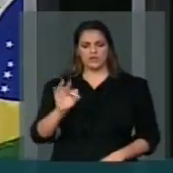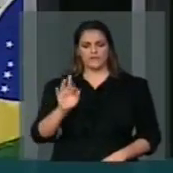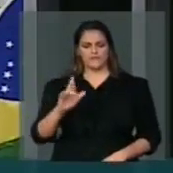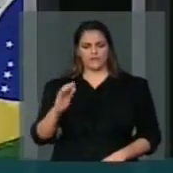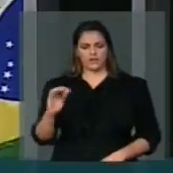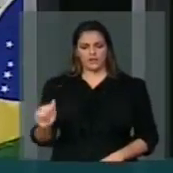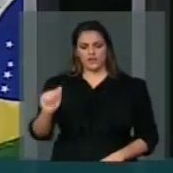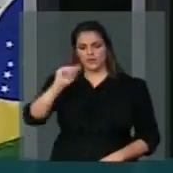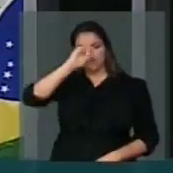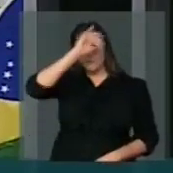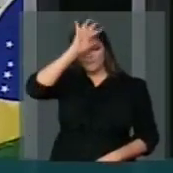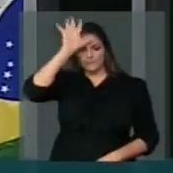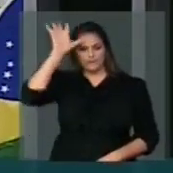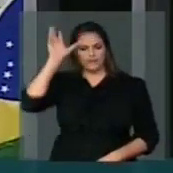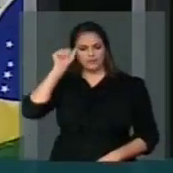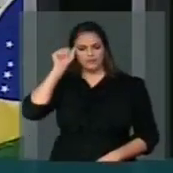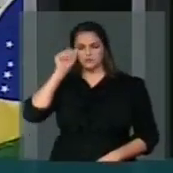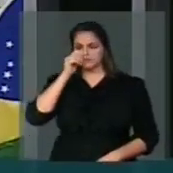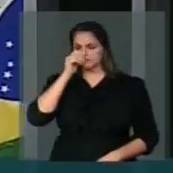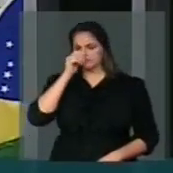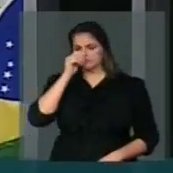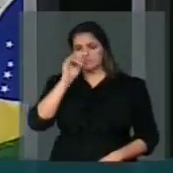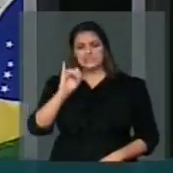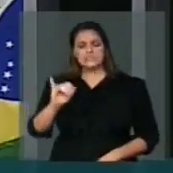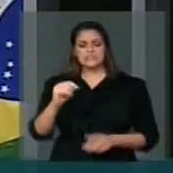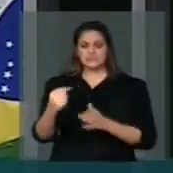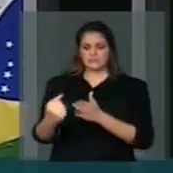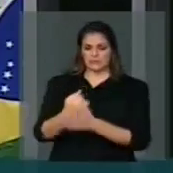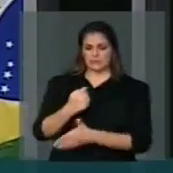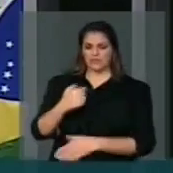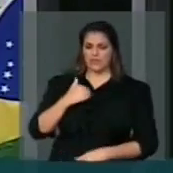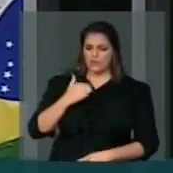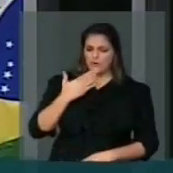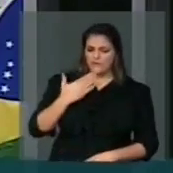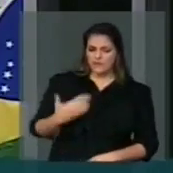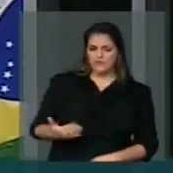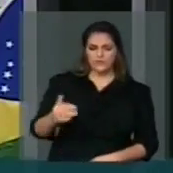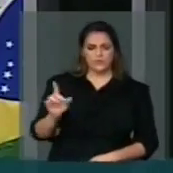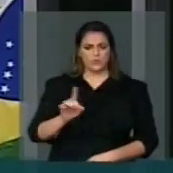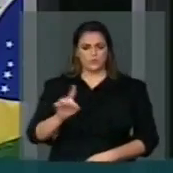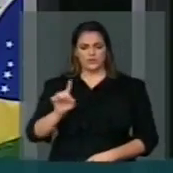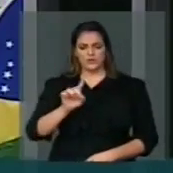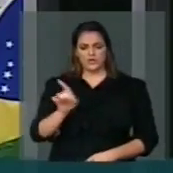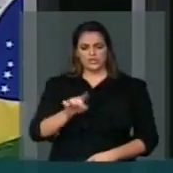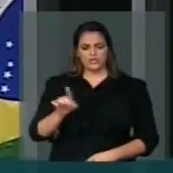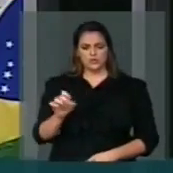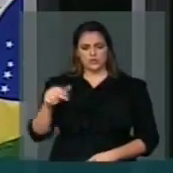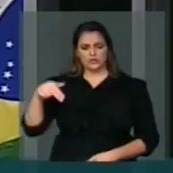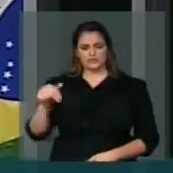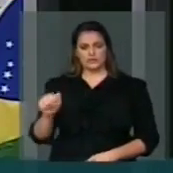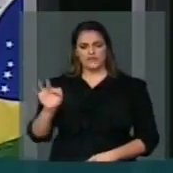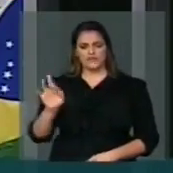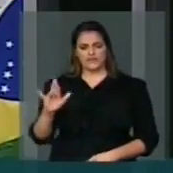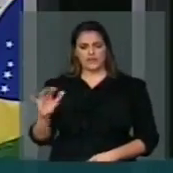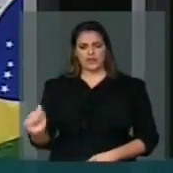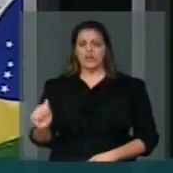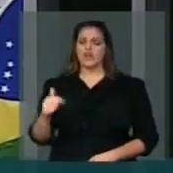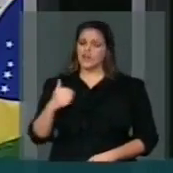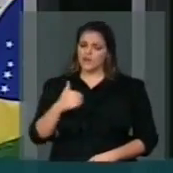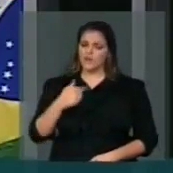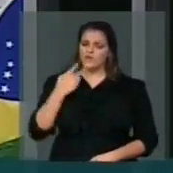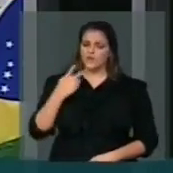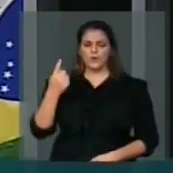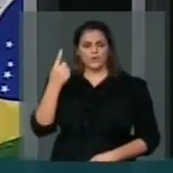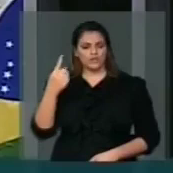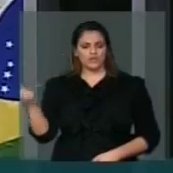perguntarem se eu sou a favor da Zona Franca de Manaus, eu tenho todos os motivos para dizer que